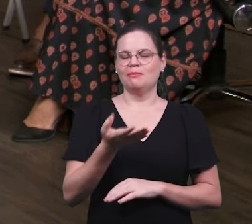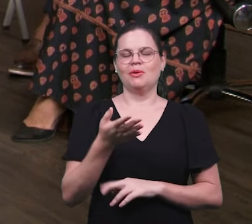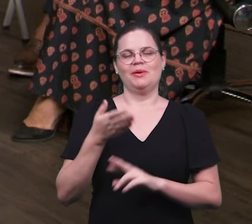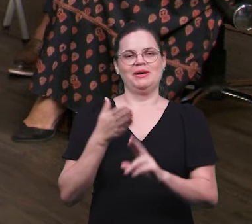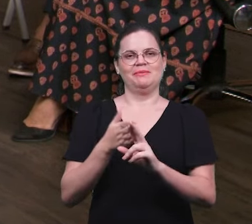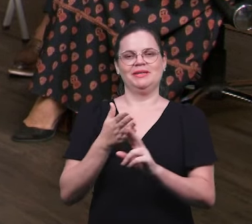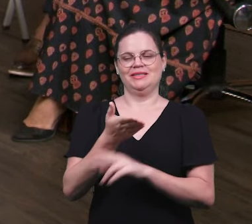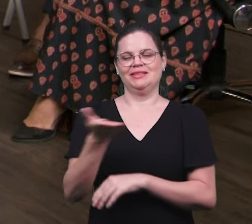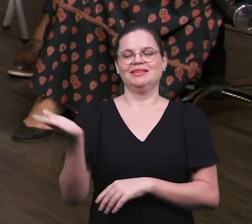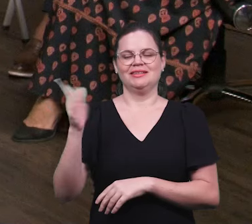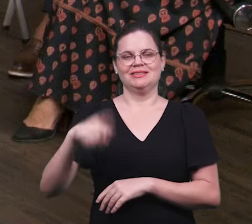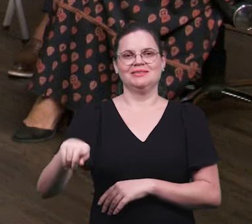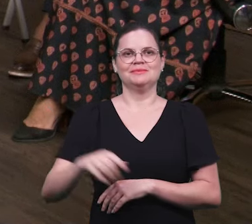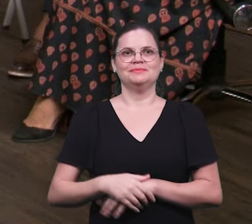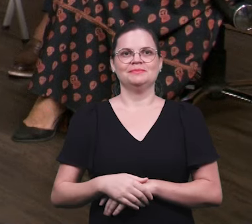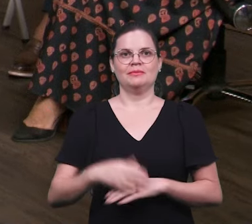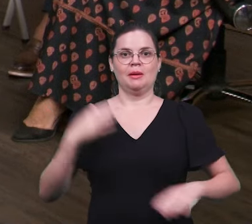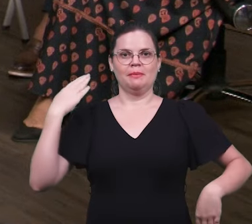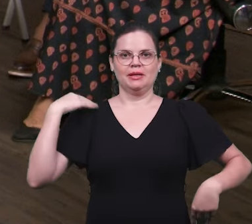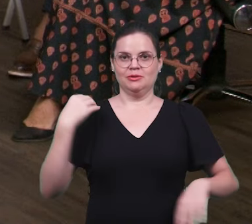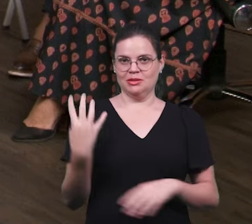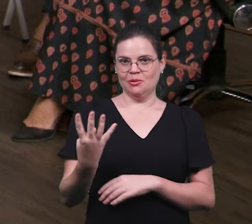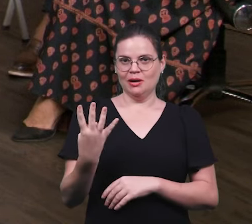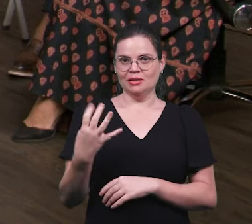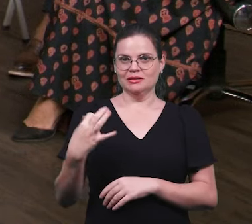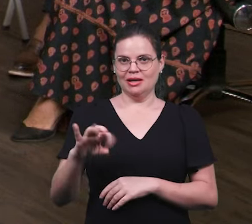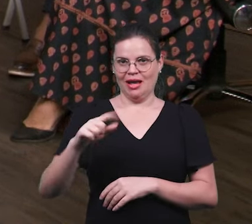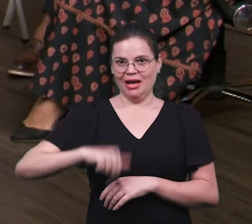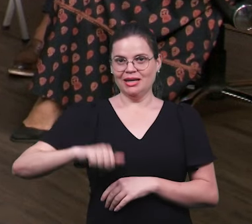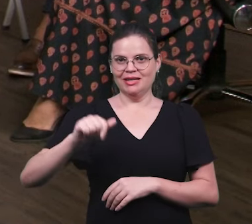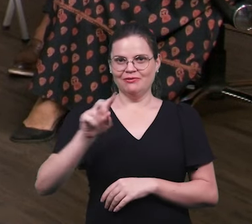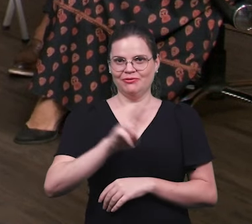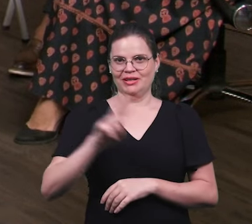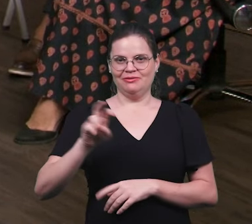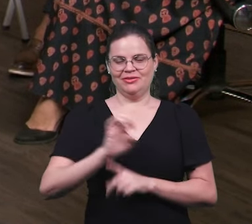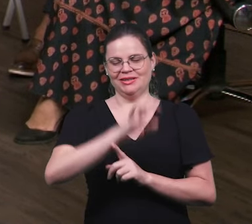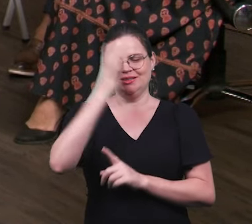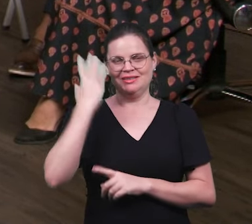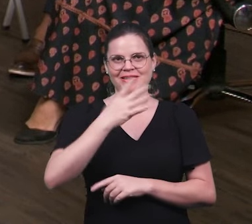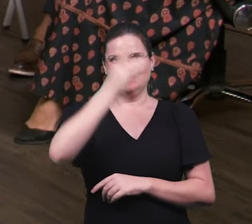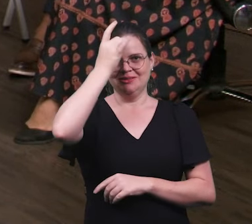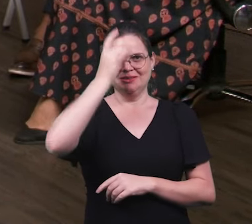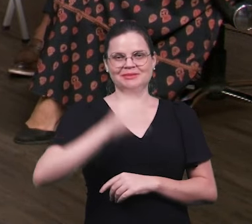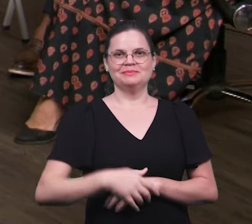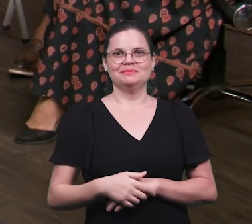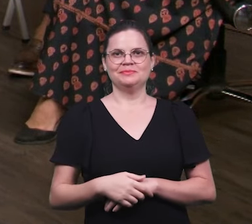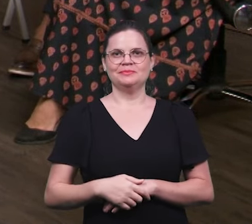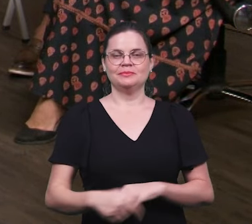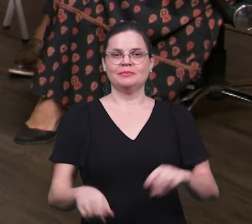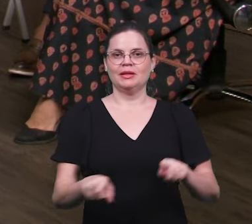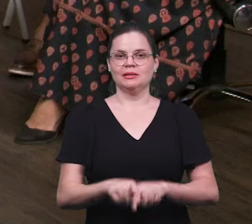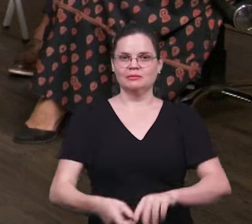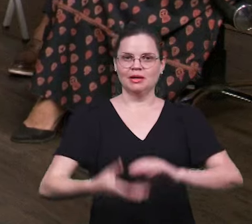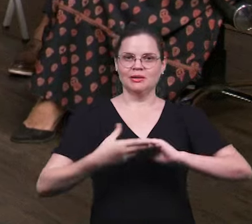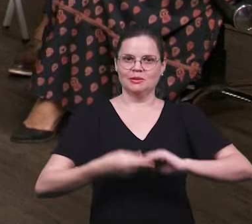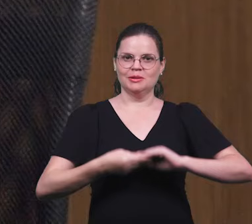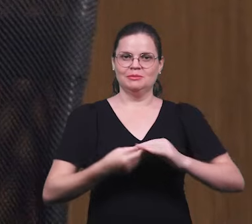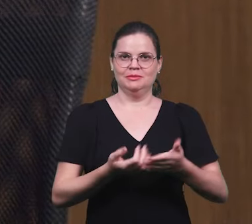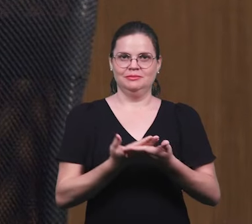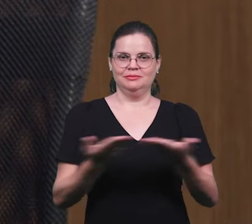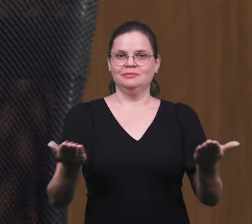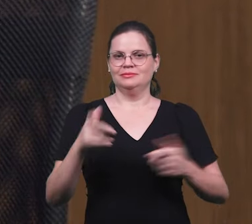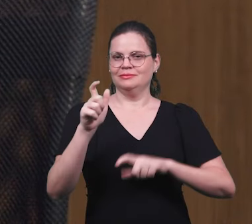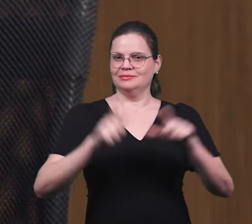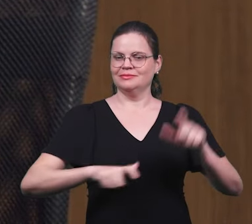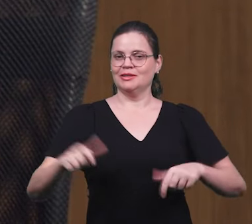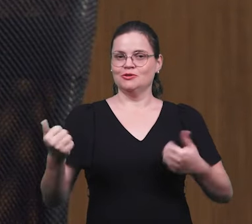dos jovens de lá. Praia da Costa 4, aqui de Vila Velha mesmo, no estado do Espírito Santo. Isso, quero cumprimentar também você, jovem, que